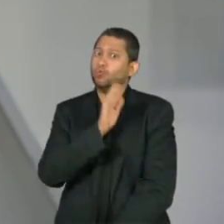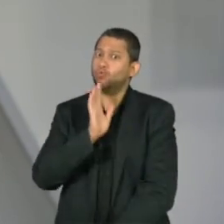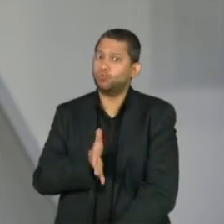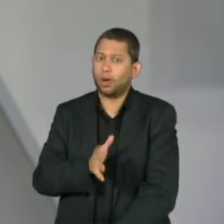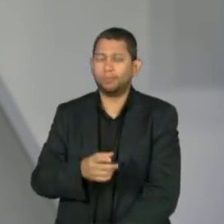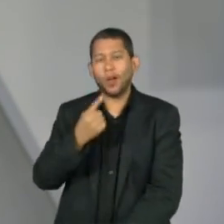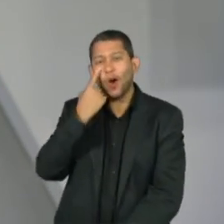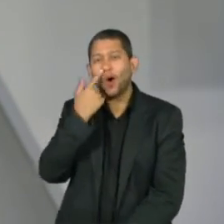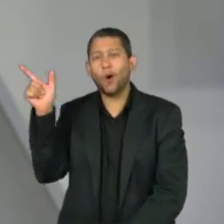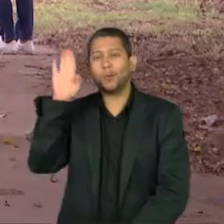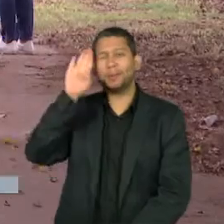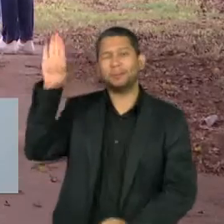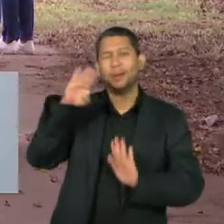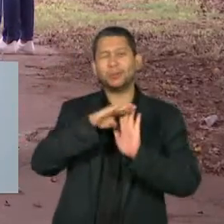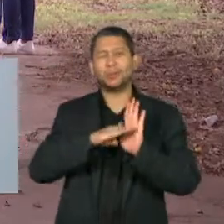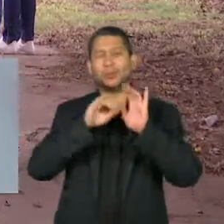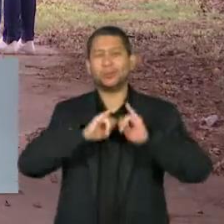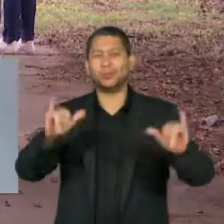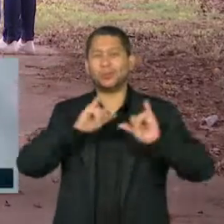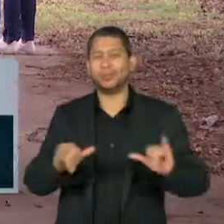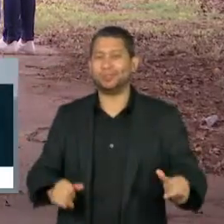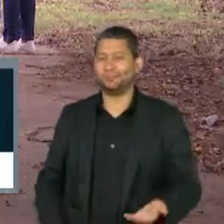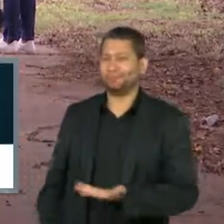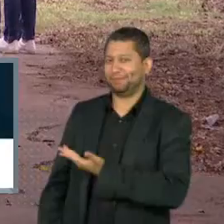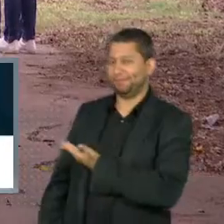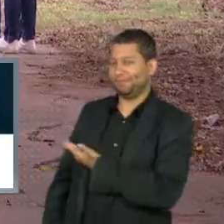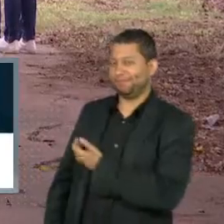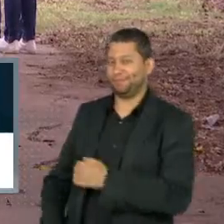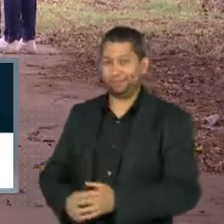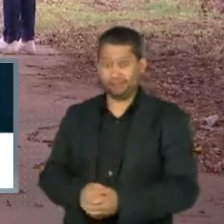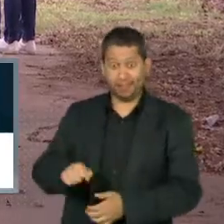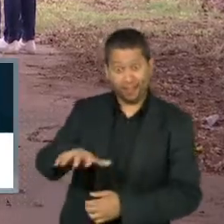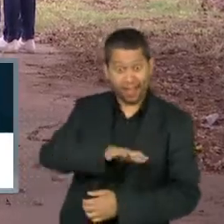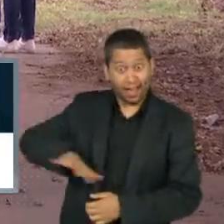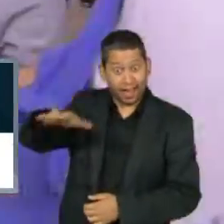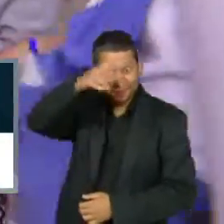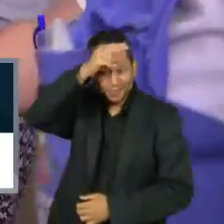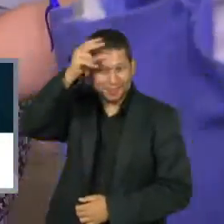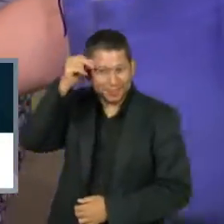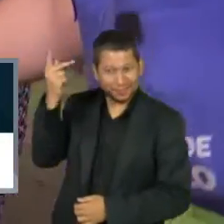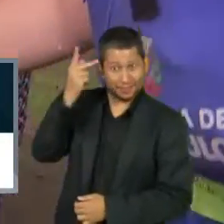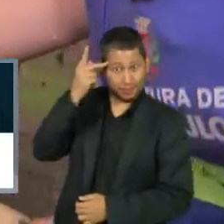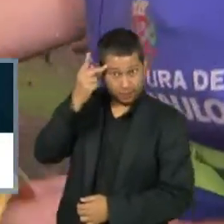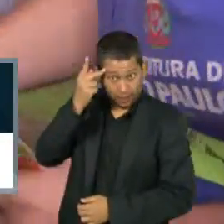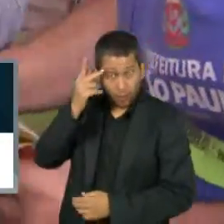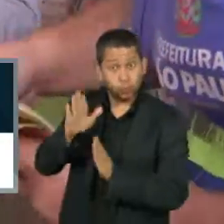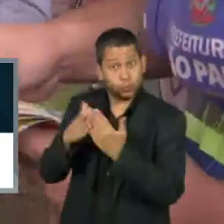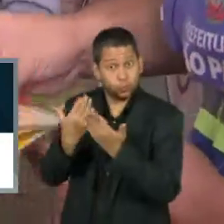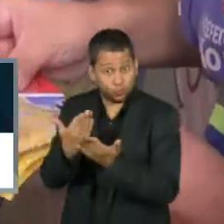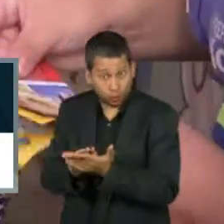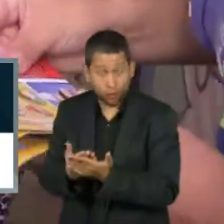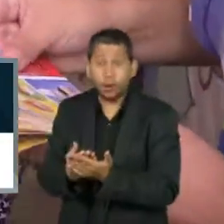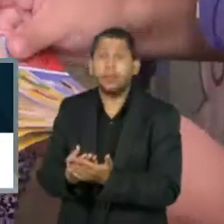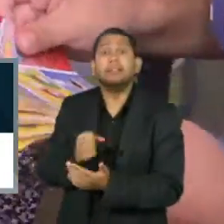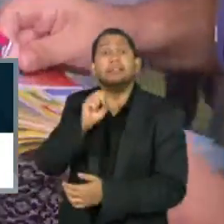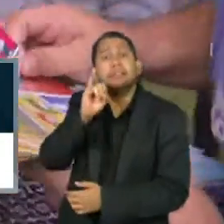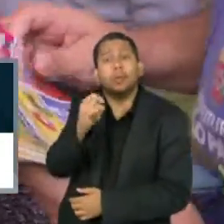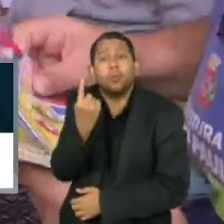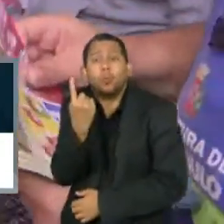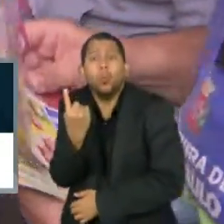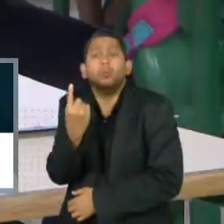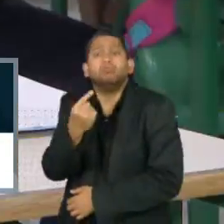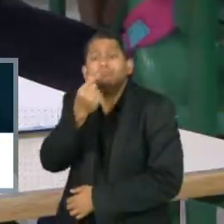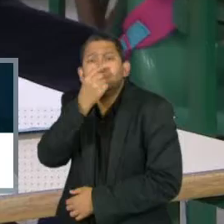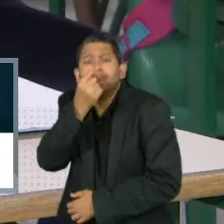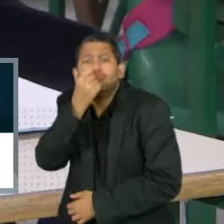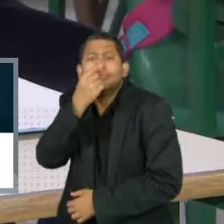Veja outros destaques. Na rede municipal de São Paulo, aluno com um sintoma ficará em